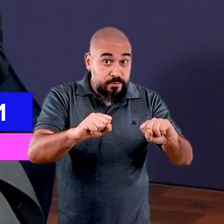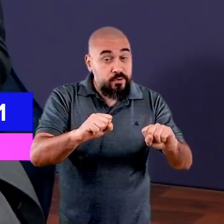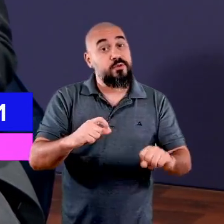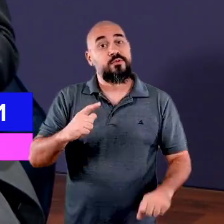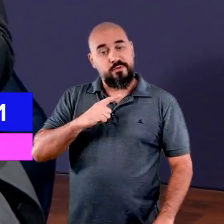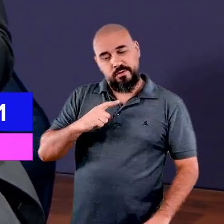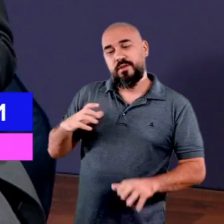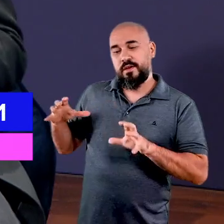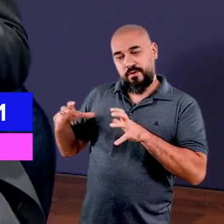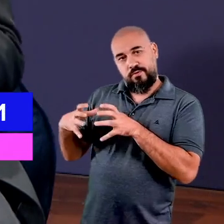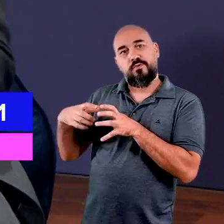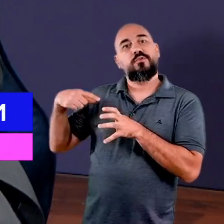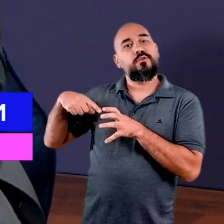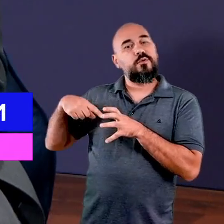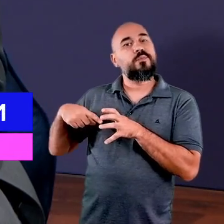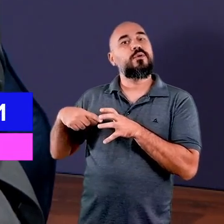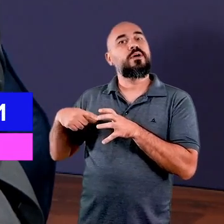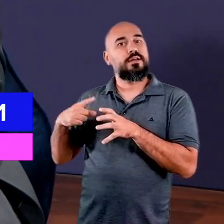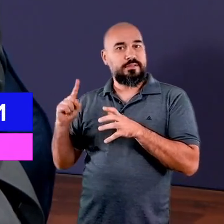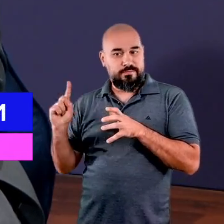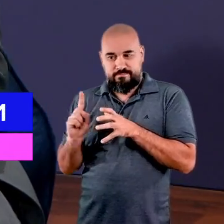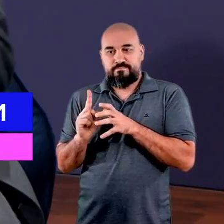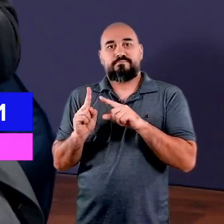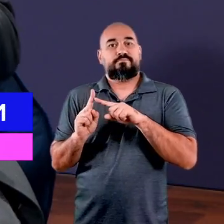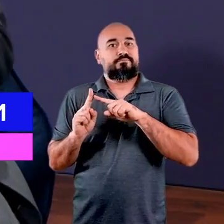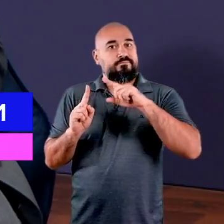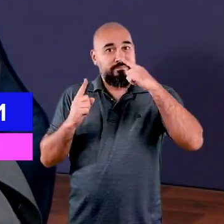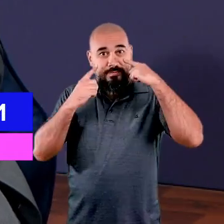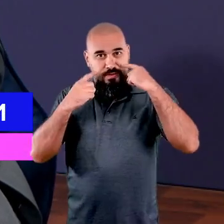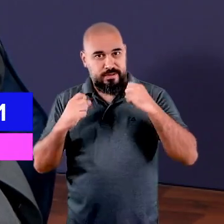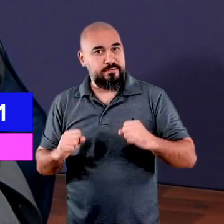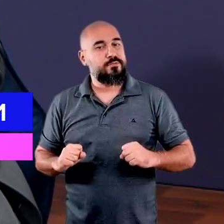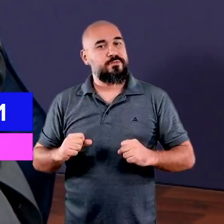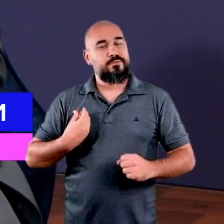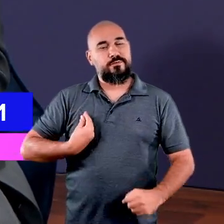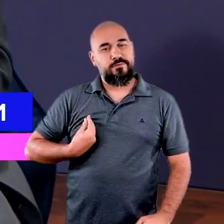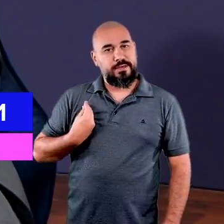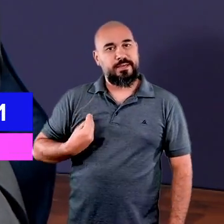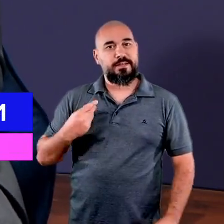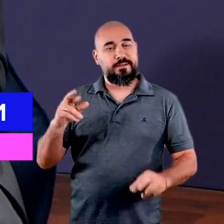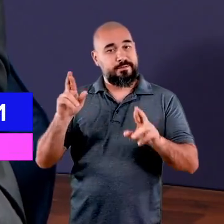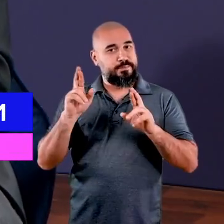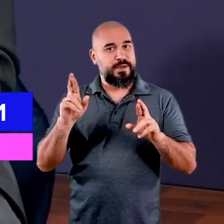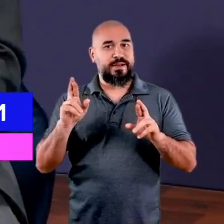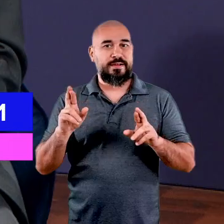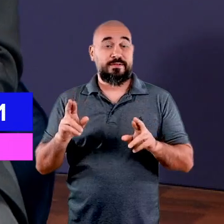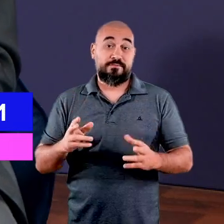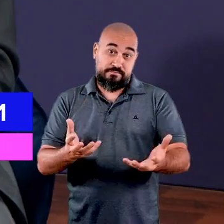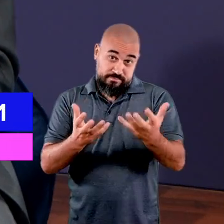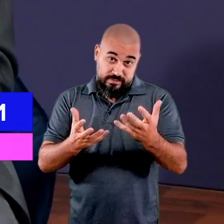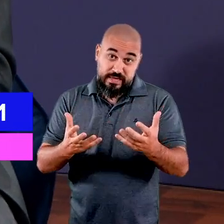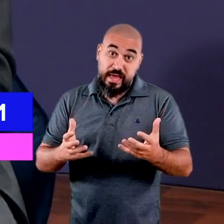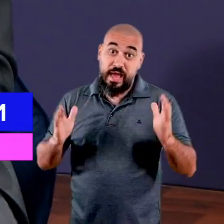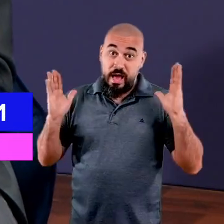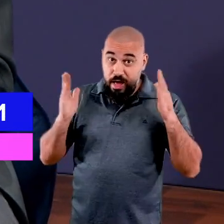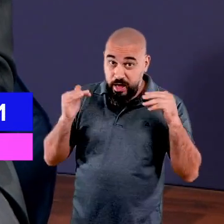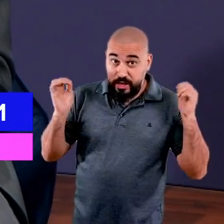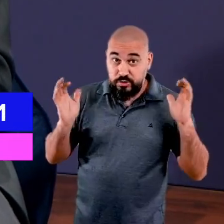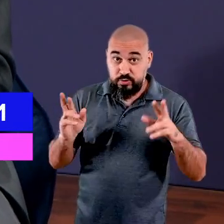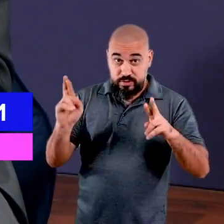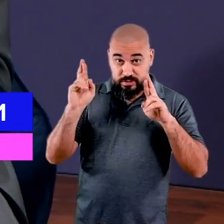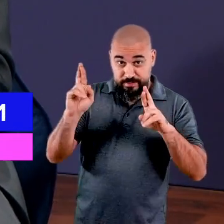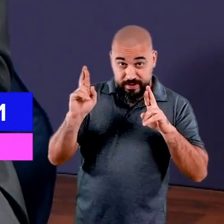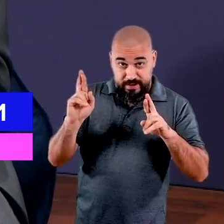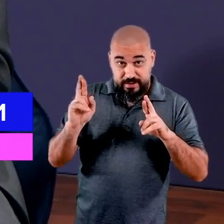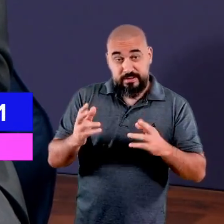nos ajudam a seguir adiante, avançando e crescendo cada vez mais. Se você quer ser um anjo da esperança,